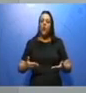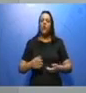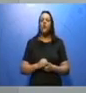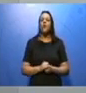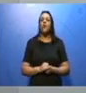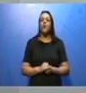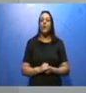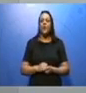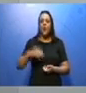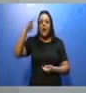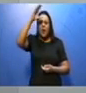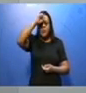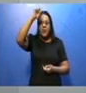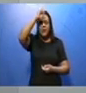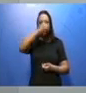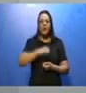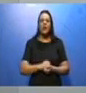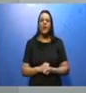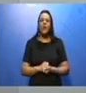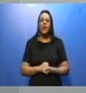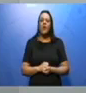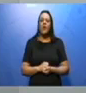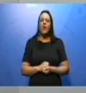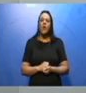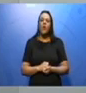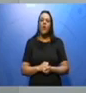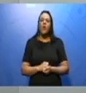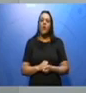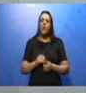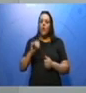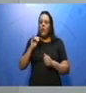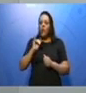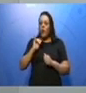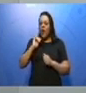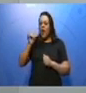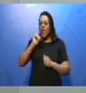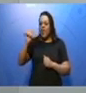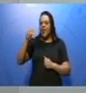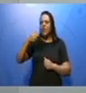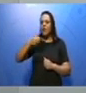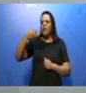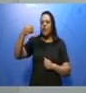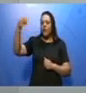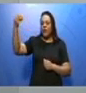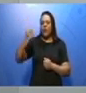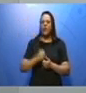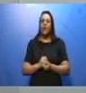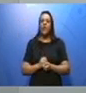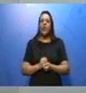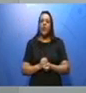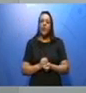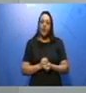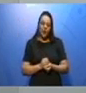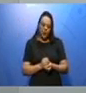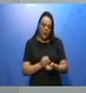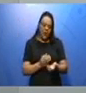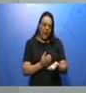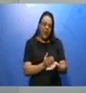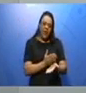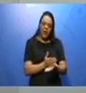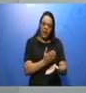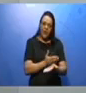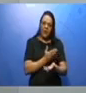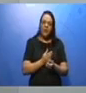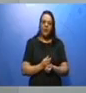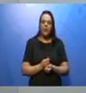pouquinho, é um texto que foi publicado, é uma crônica, mas também um relato de viagem, ele foi publicado numa revista de turismo, certo? É do